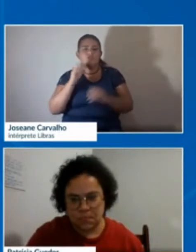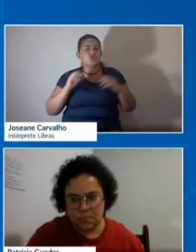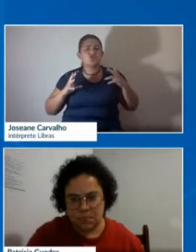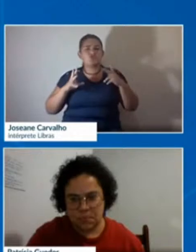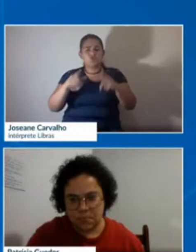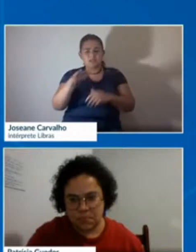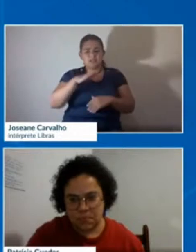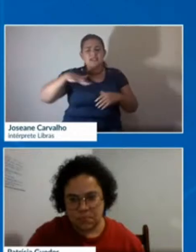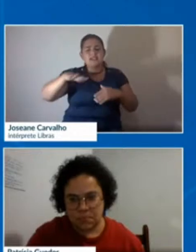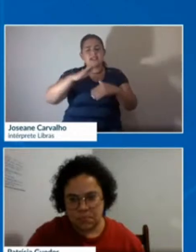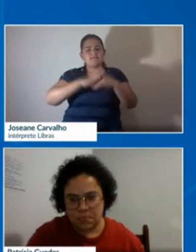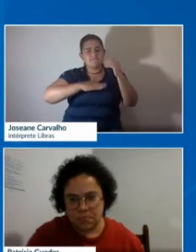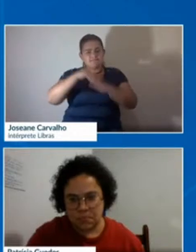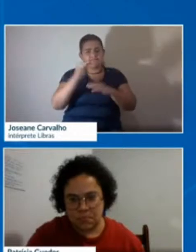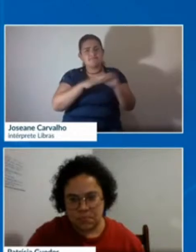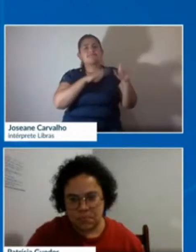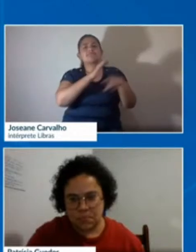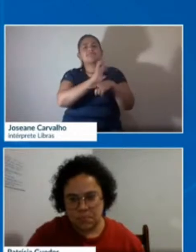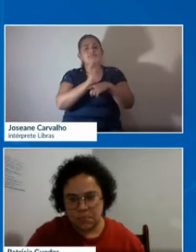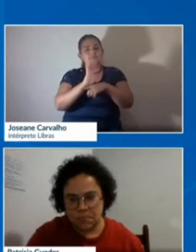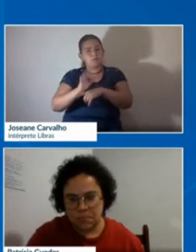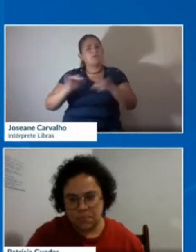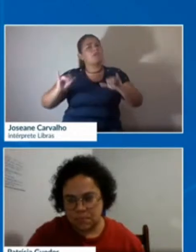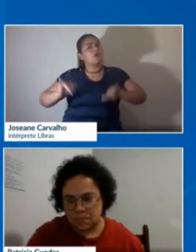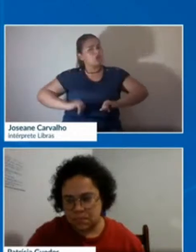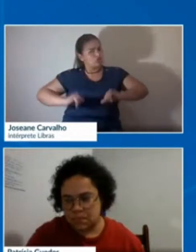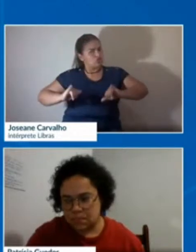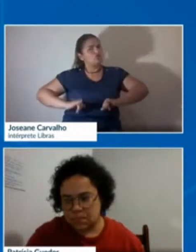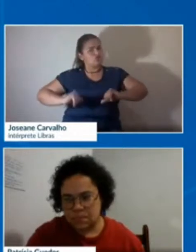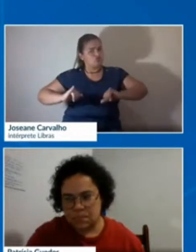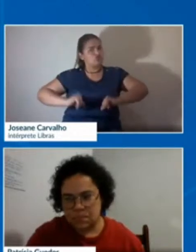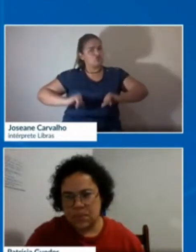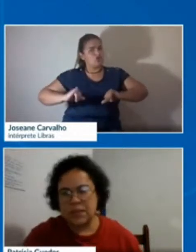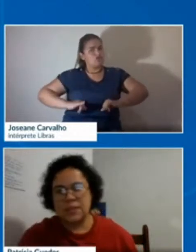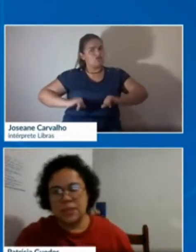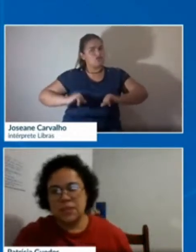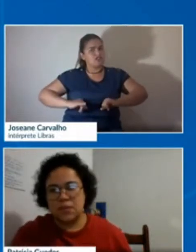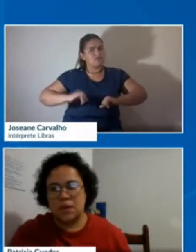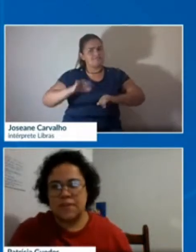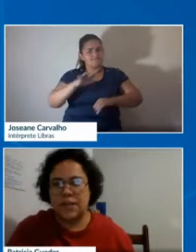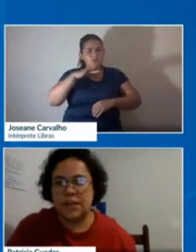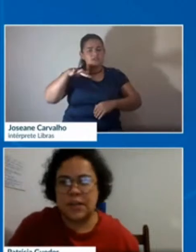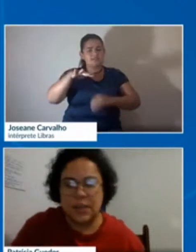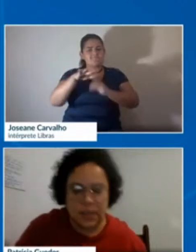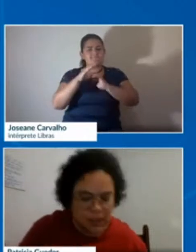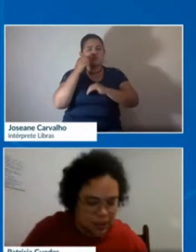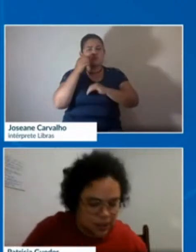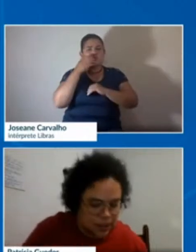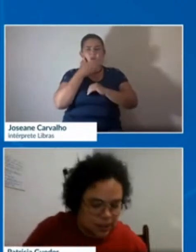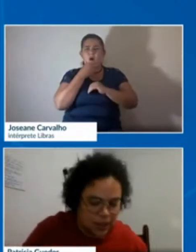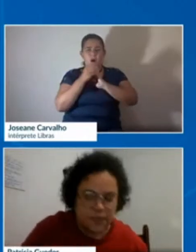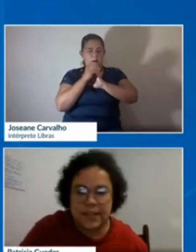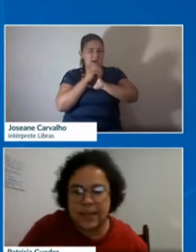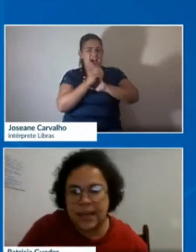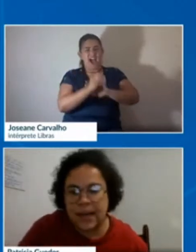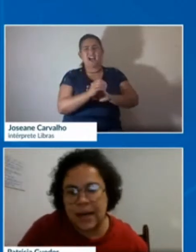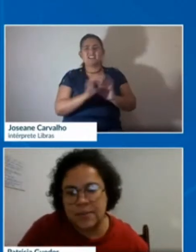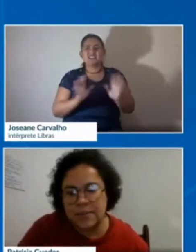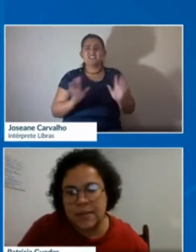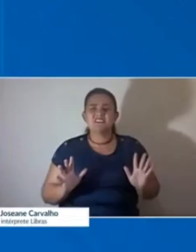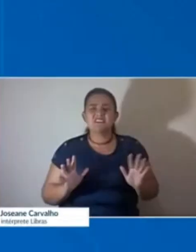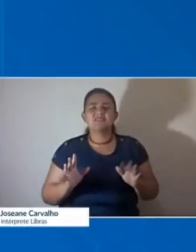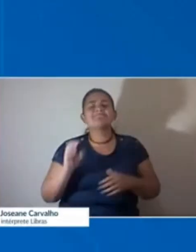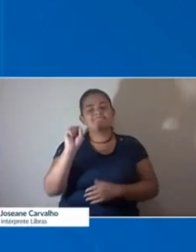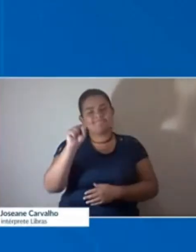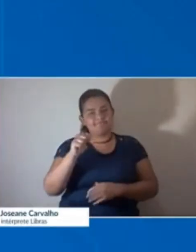meio, sofrem muito ainda com esse cenário machista? Sim, sofrem. E você tem